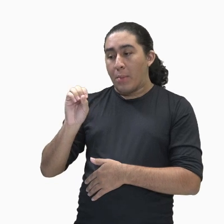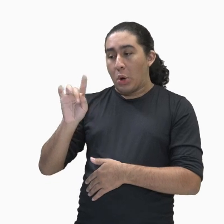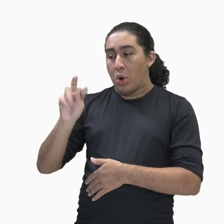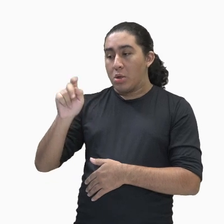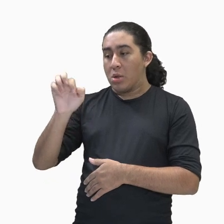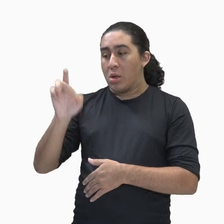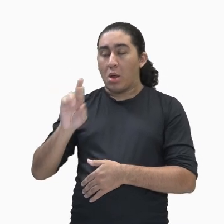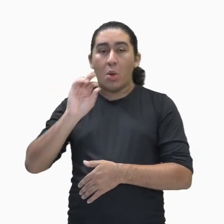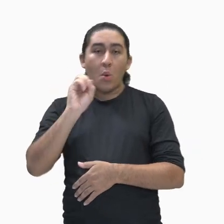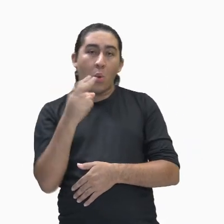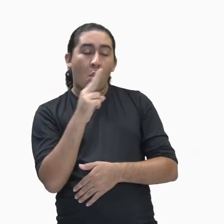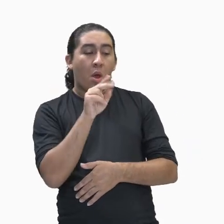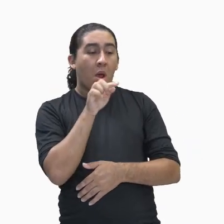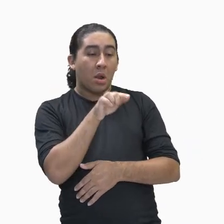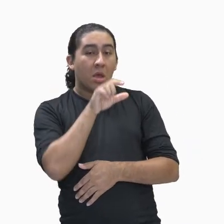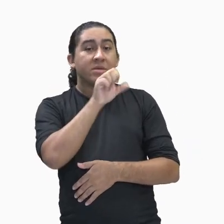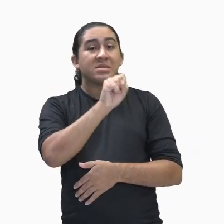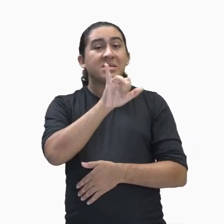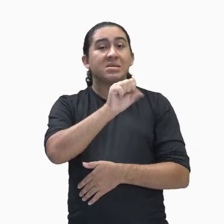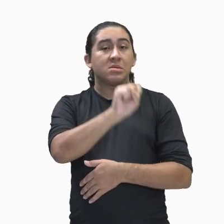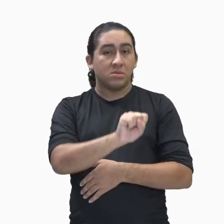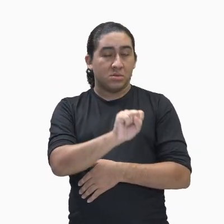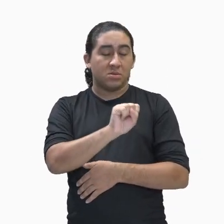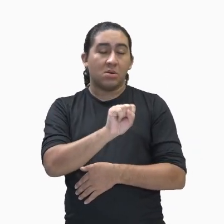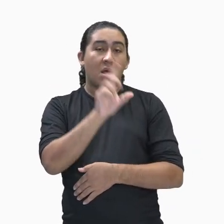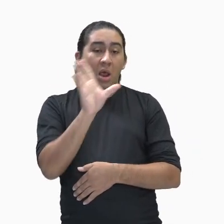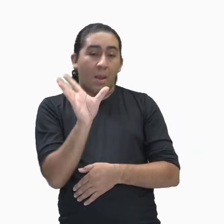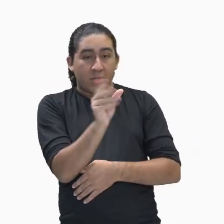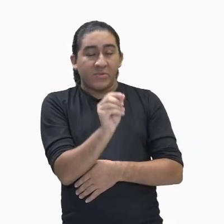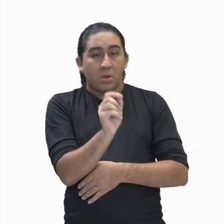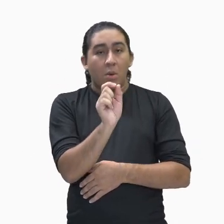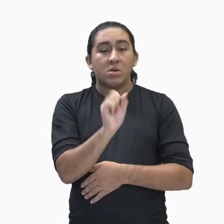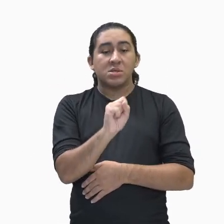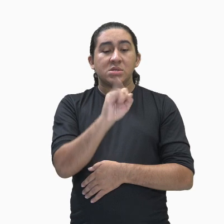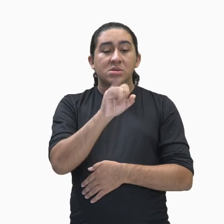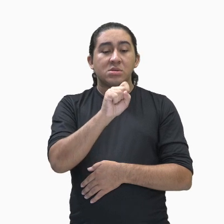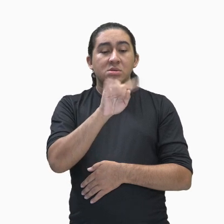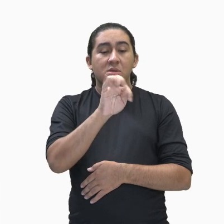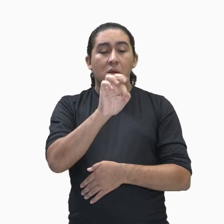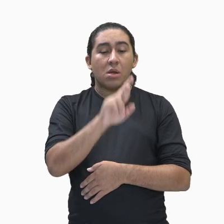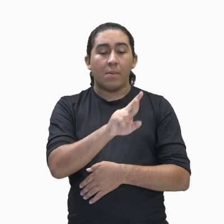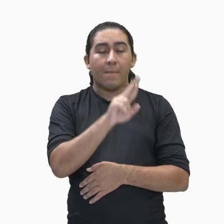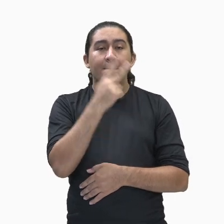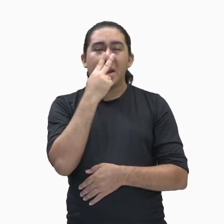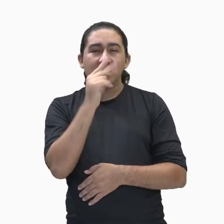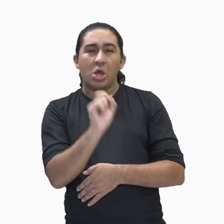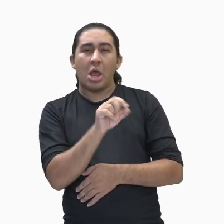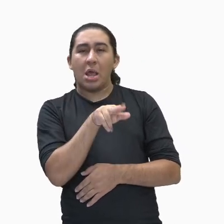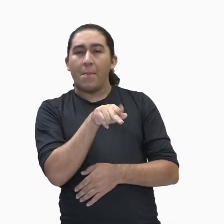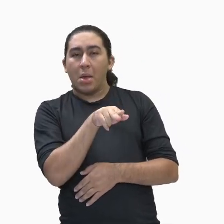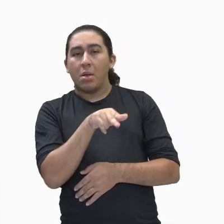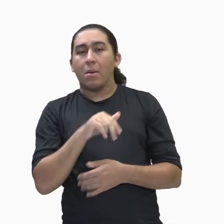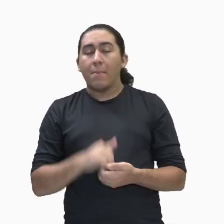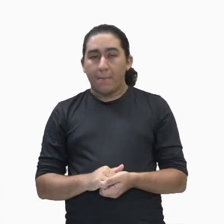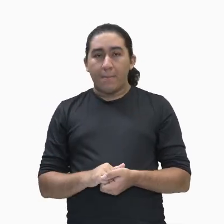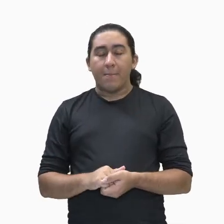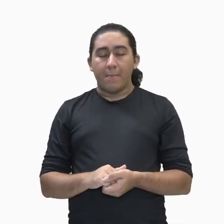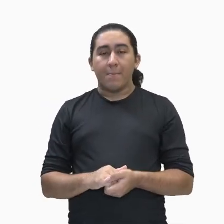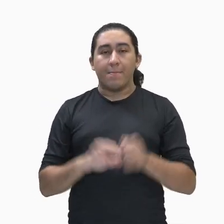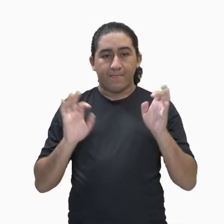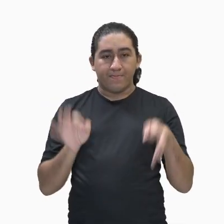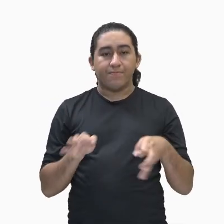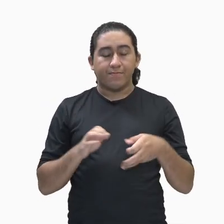wife, wife, som de F mesmo, né? Wife. Lembra do Wi-Fi aí, não é? O Wi-Fi, só que no caso